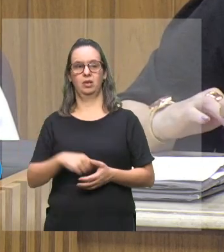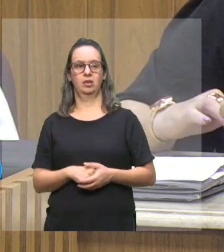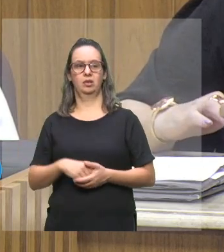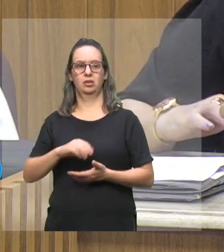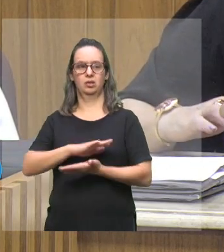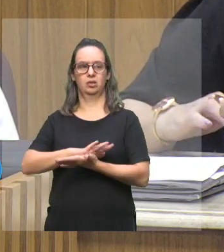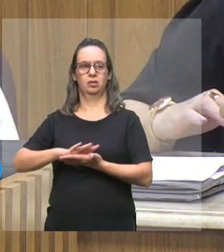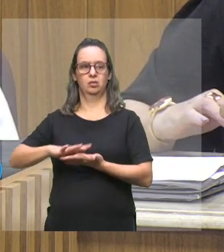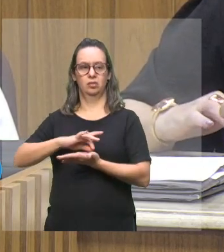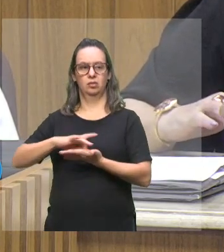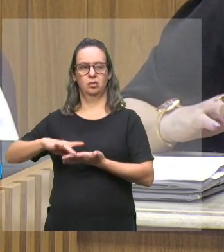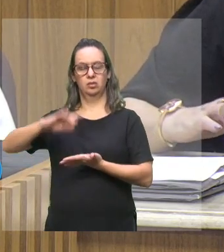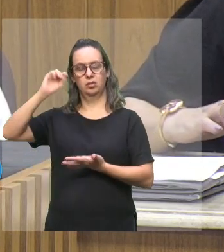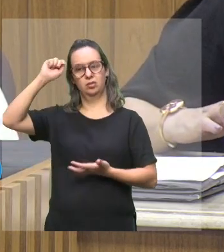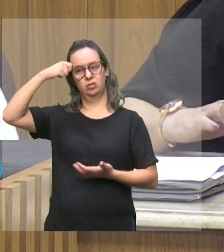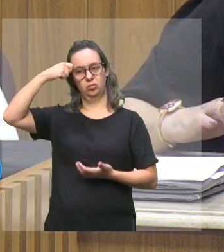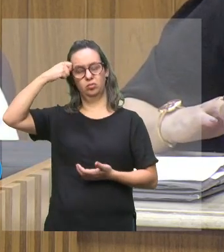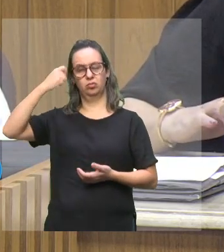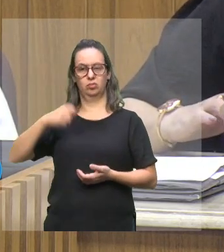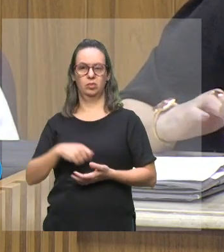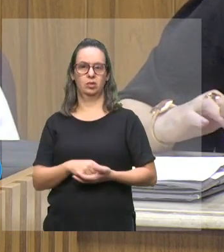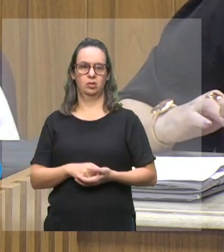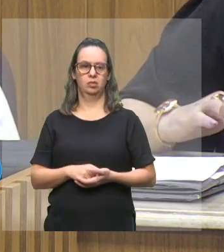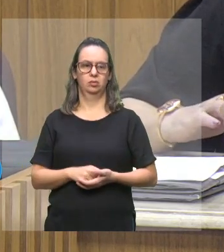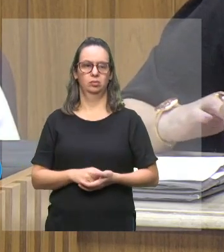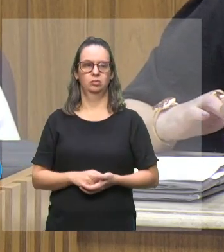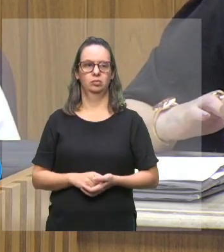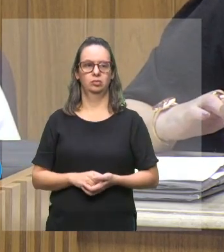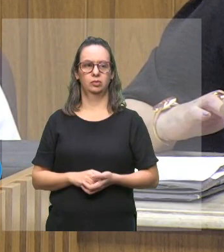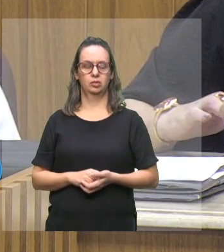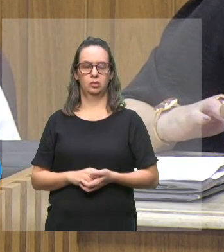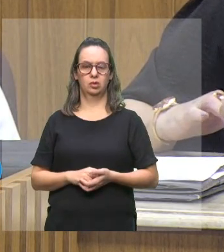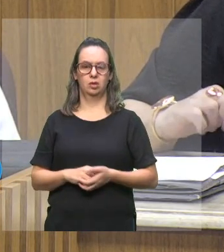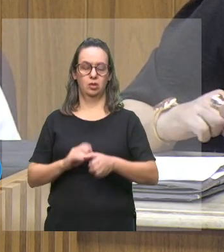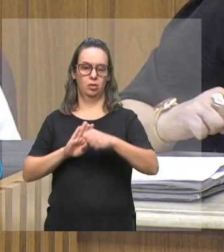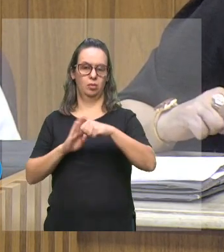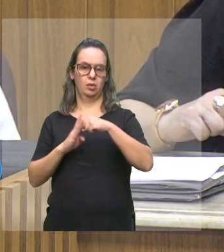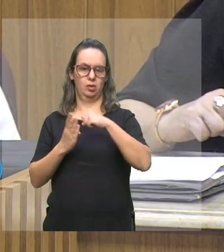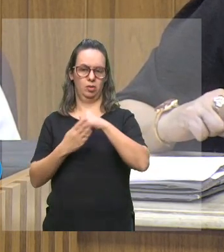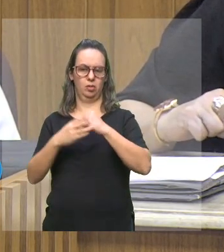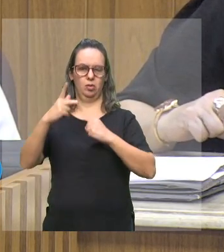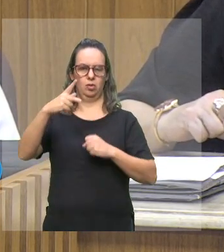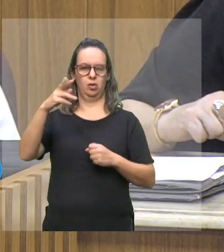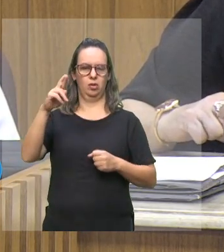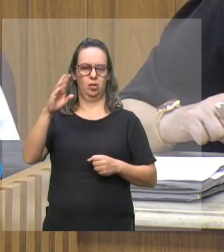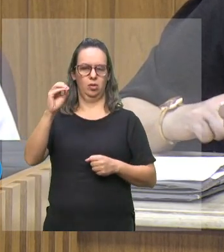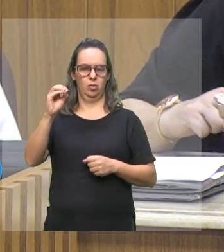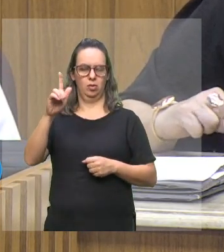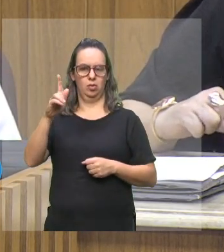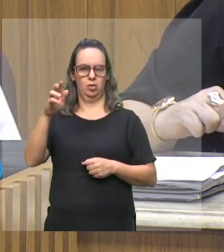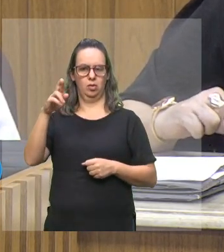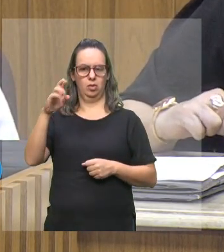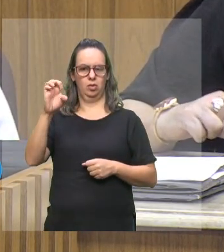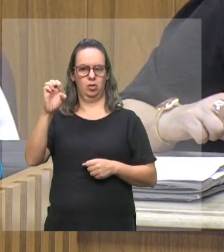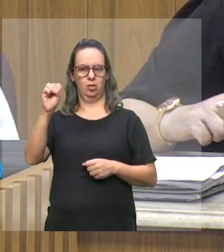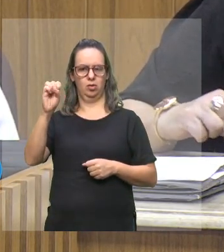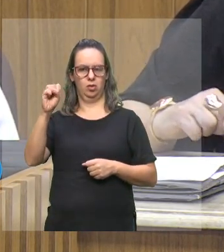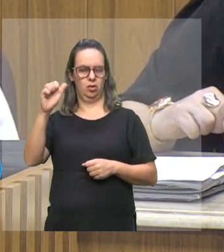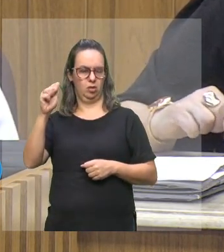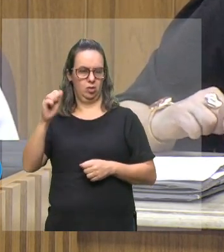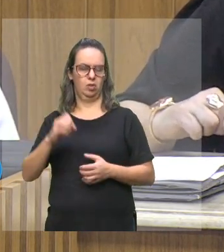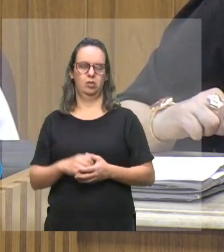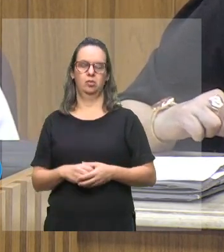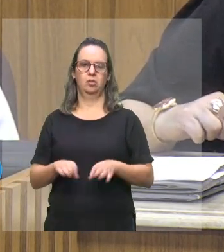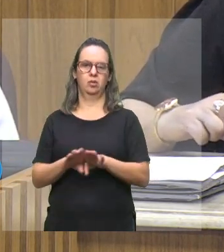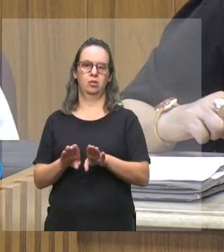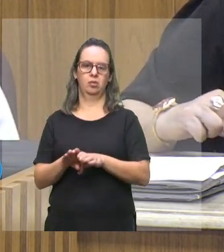valorização imobiliária naquele bairro. Também as vias ali da 9 de julho, não é? Aqui no,